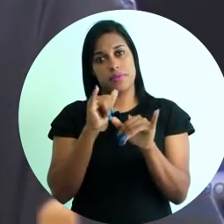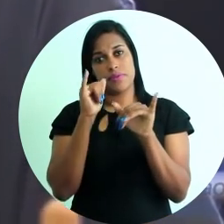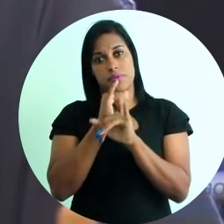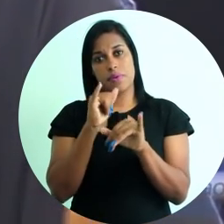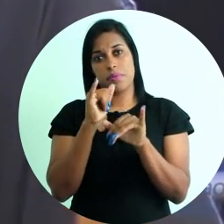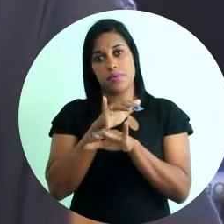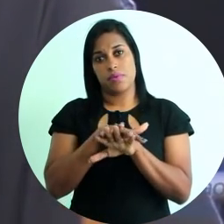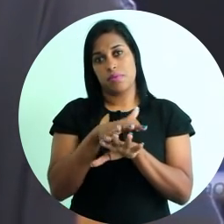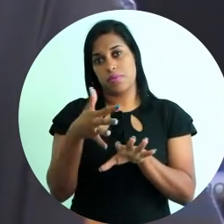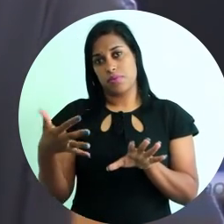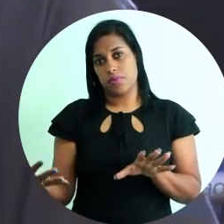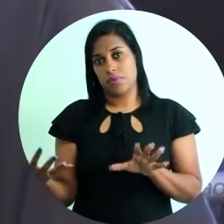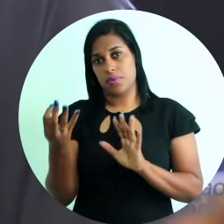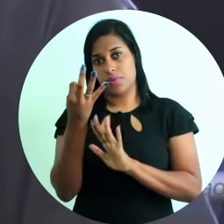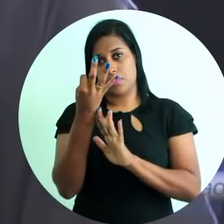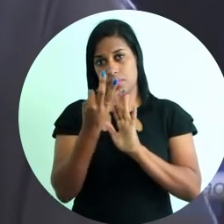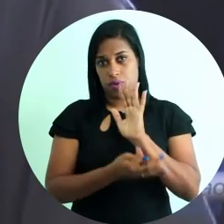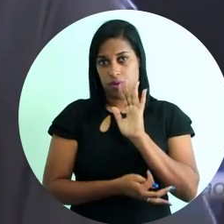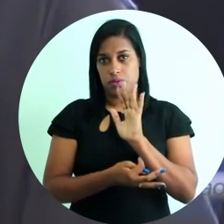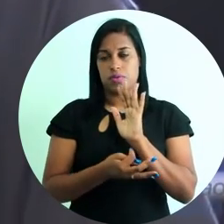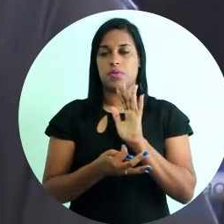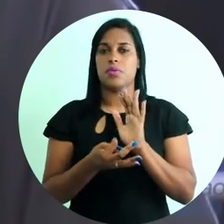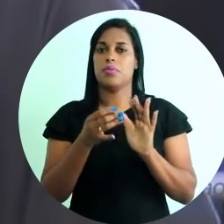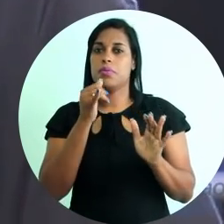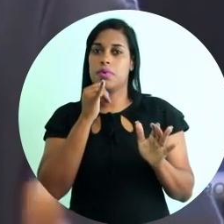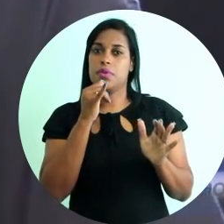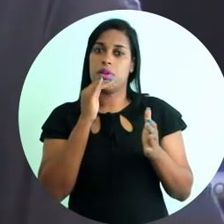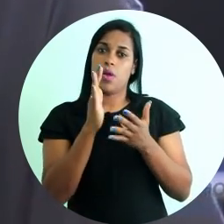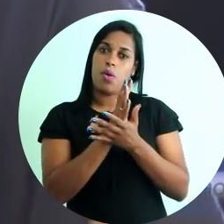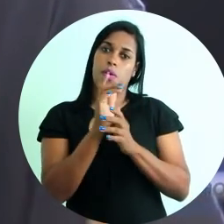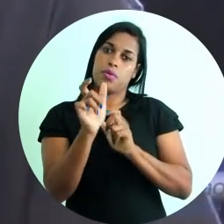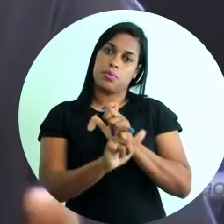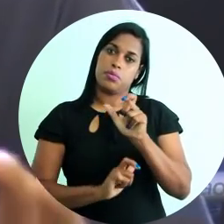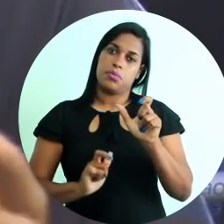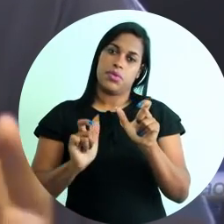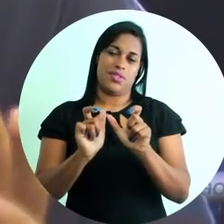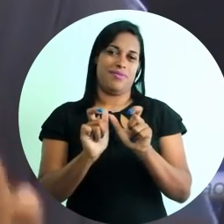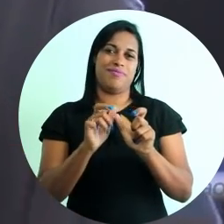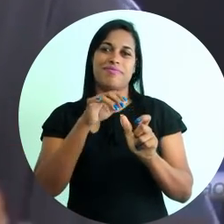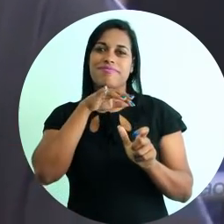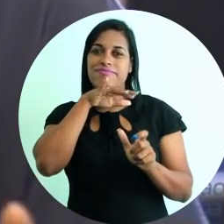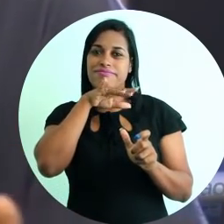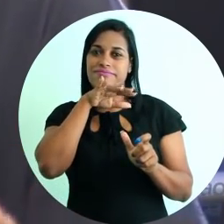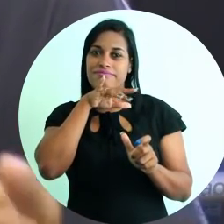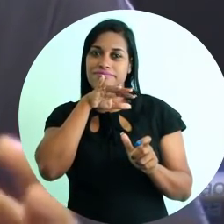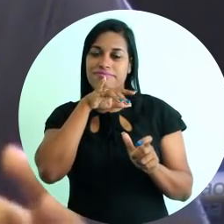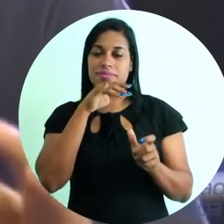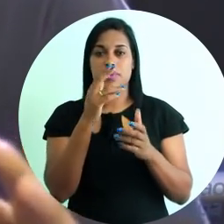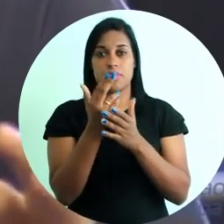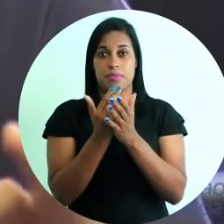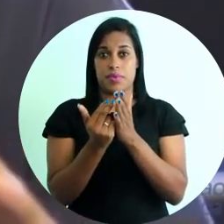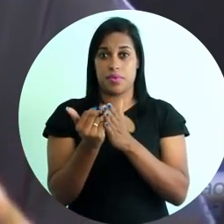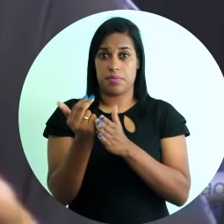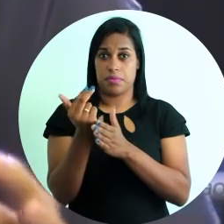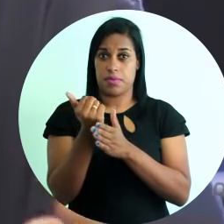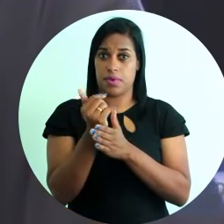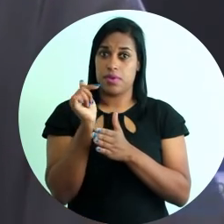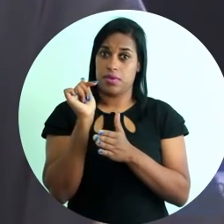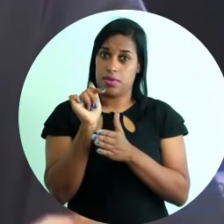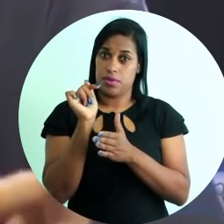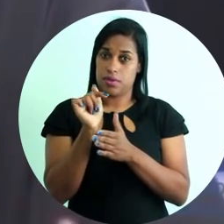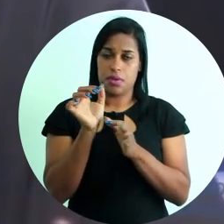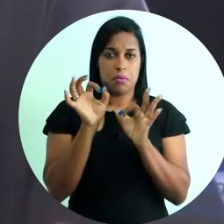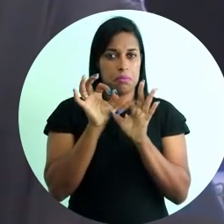foram excluídas desse texto, alguns acentos, por exemplo, algumas palavras, não ia funcionar muito bem. Mas para imagens funciona de